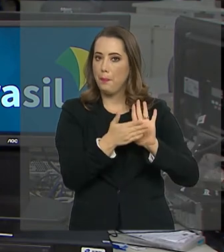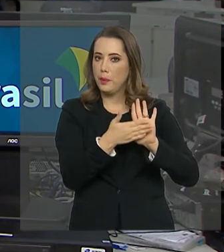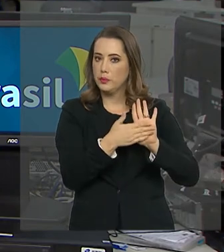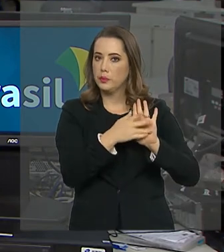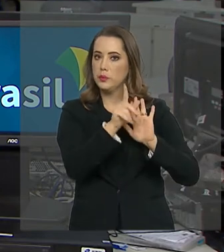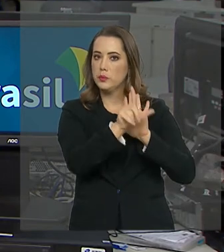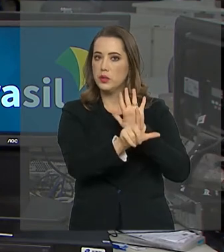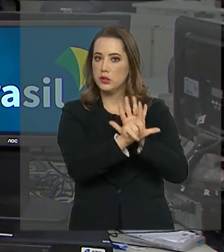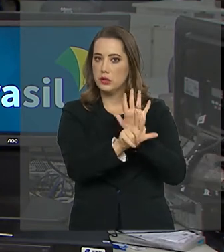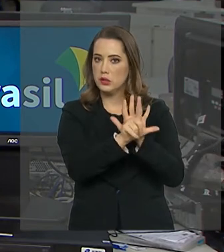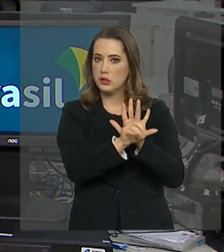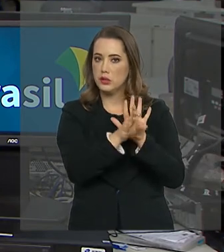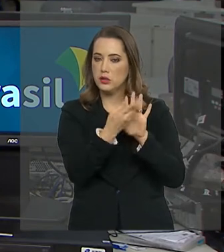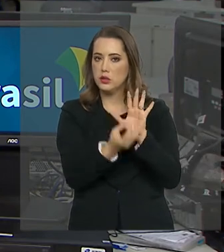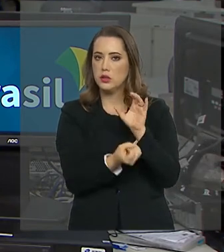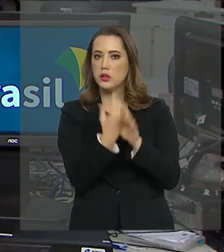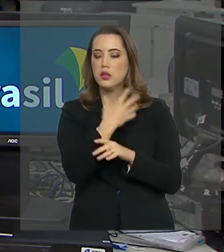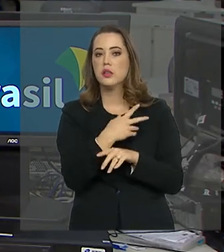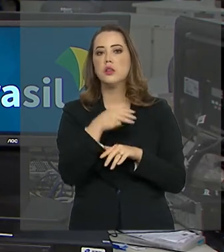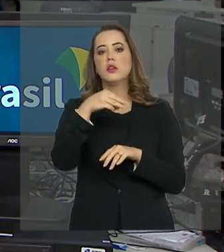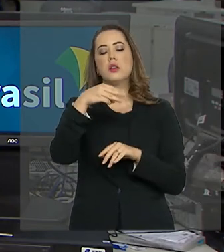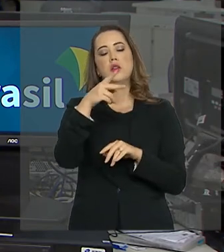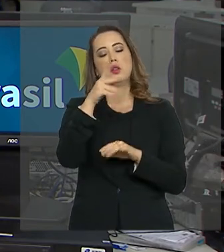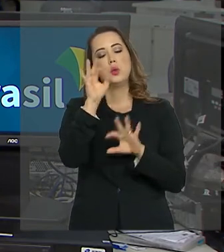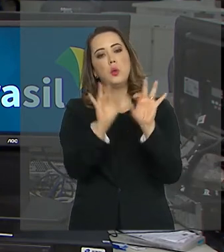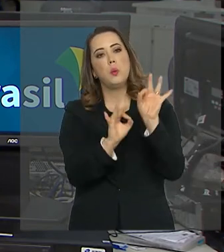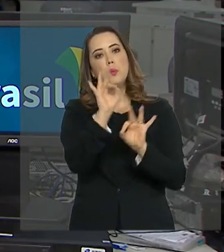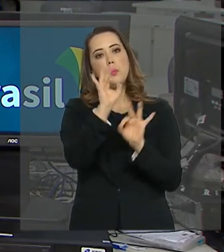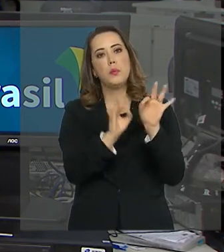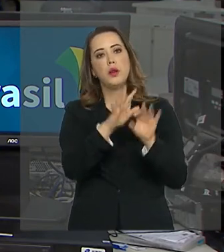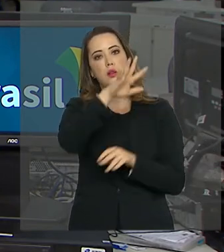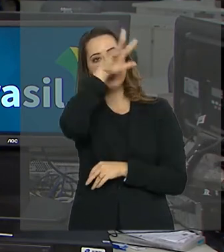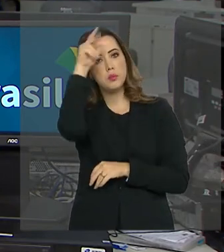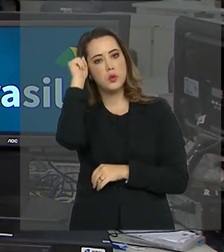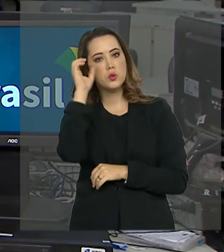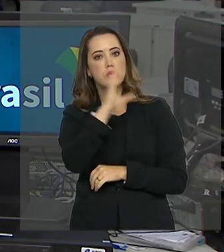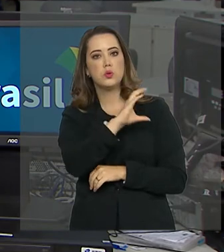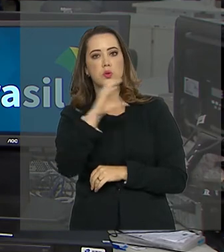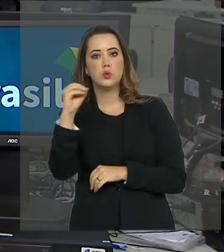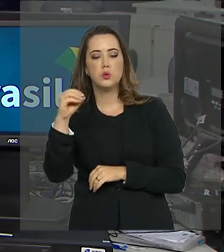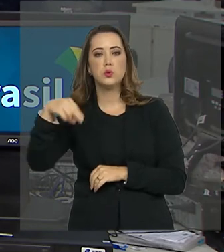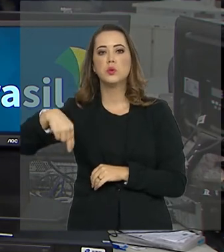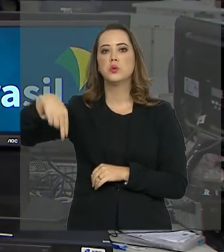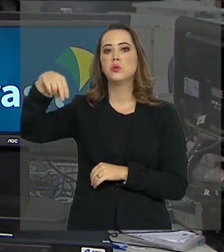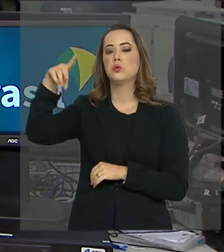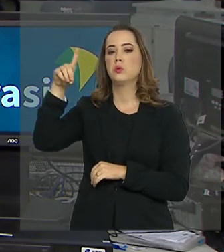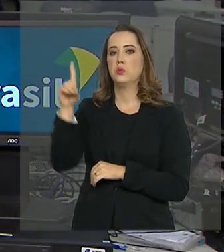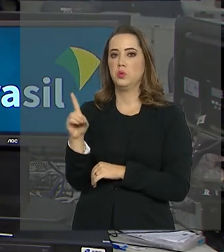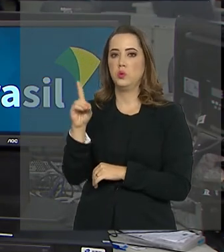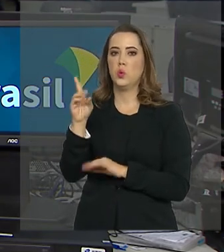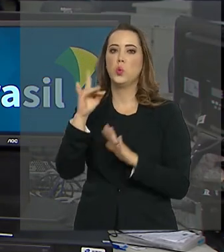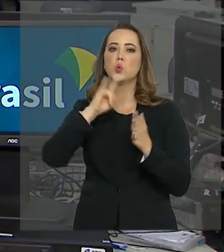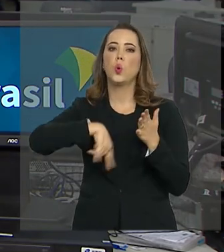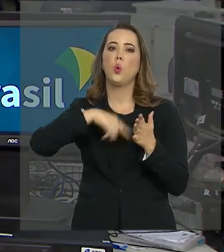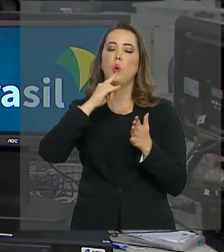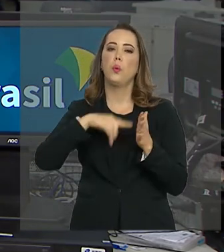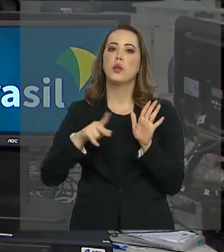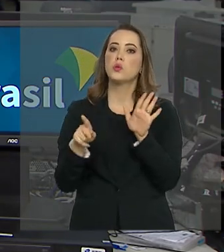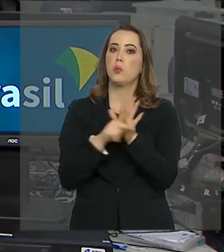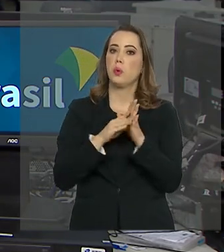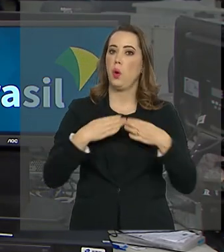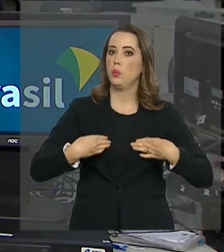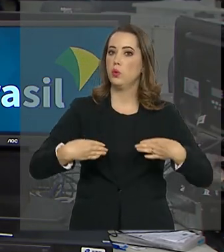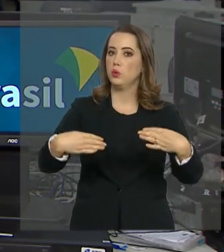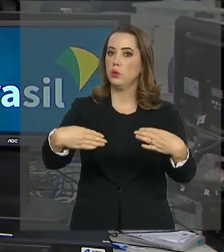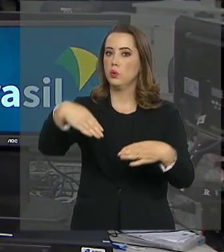instituem os planos regionais de desenvolvimento da Amazônia, do Centro-Oeste e do Nordeste. Os documentos produzidos pelo Ministério